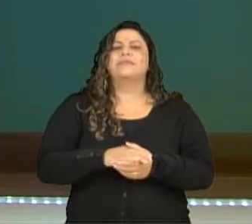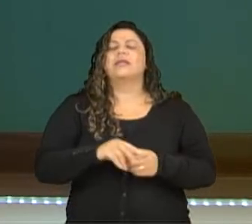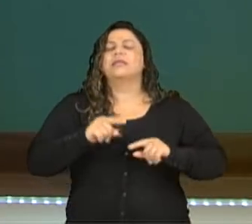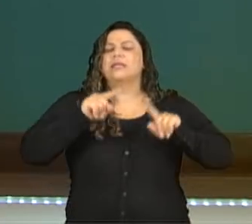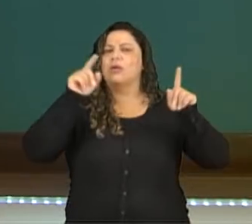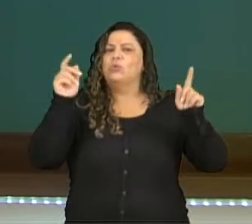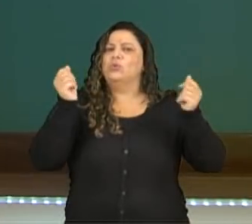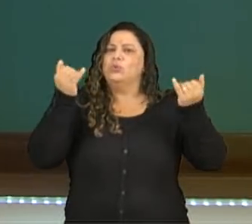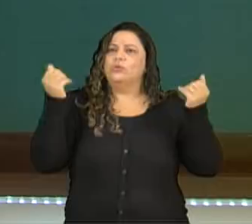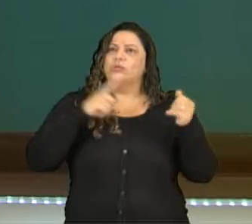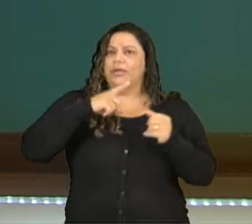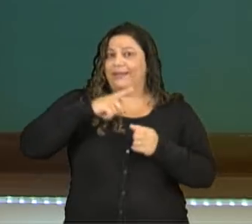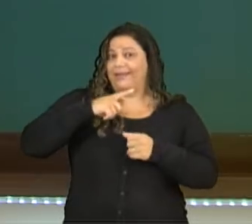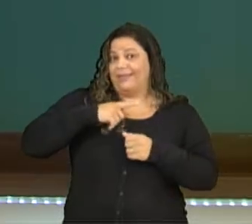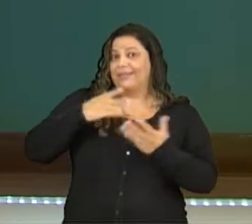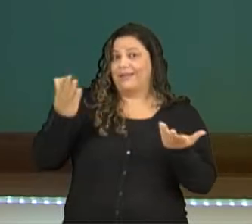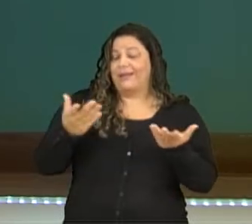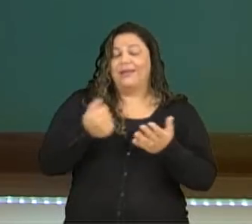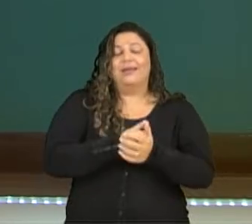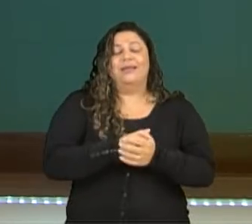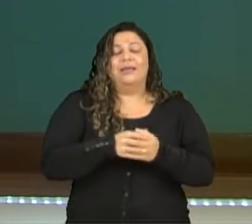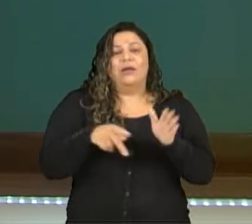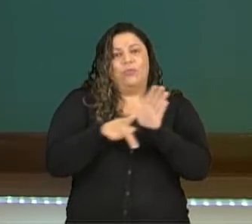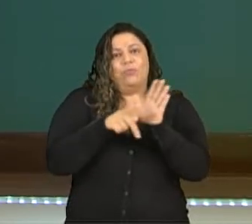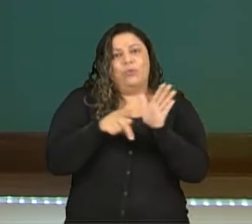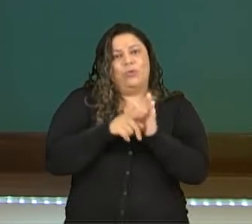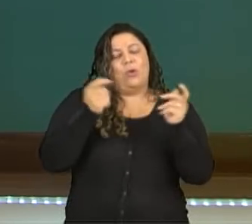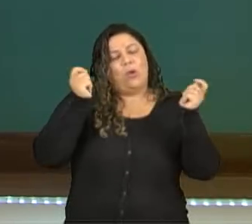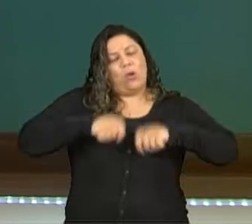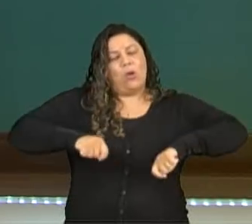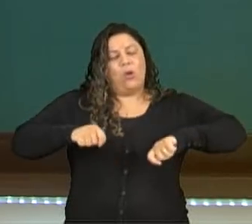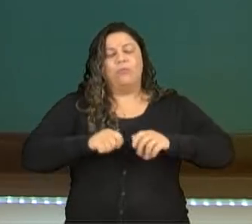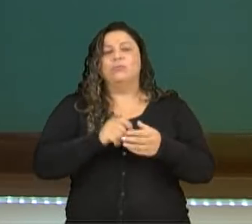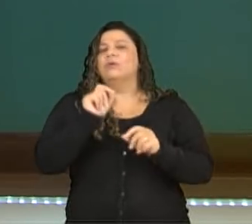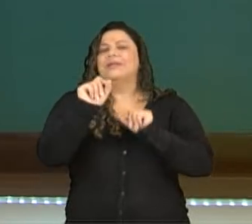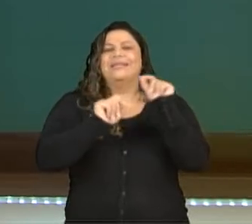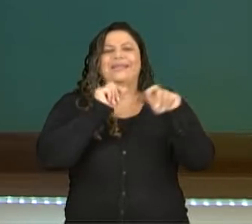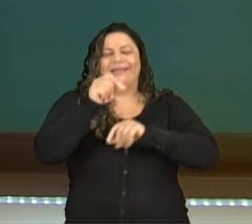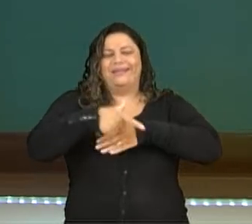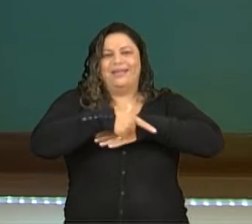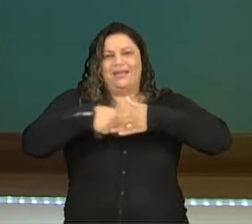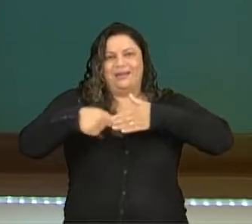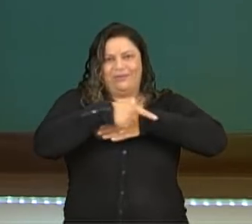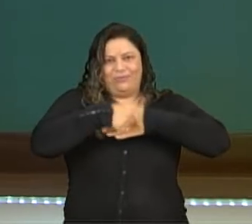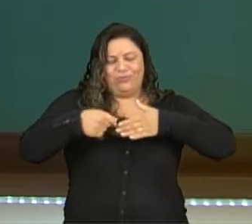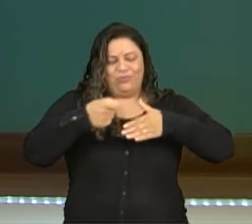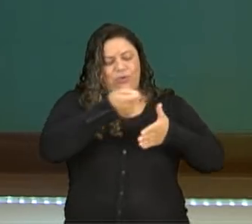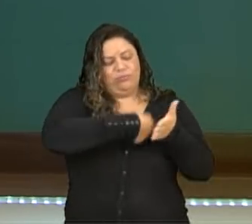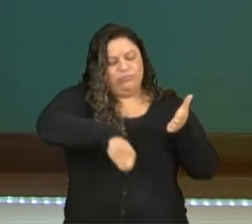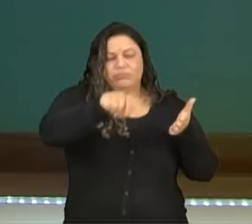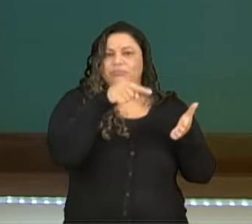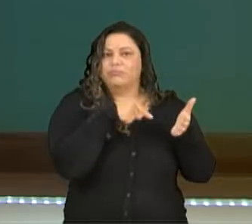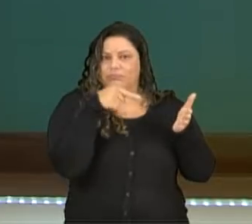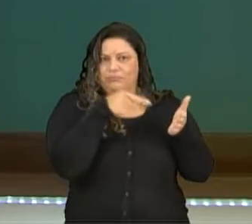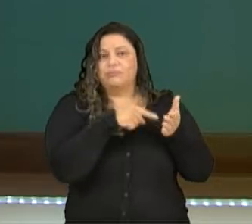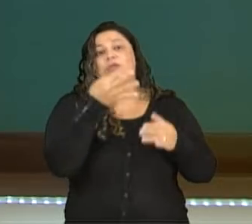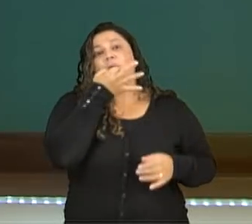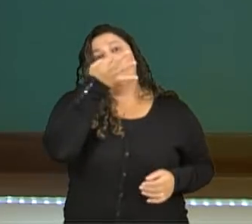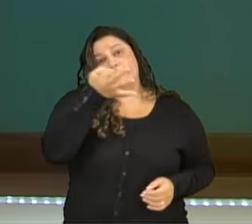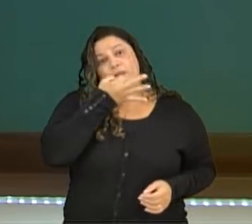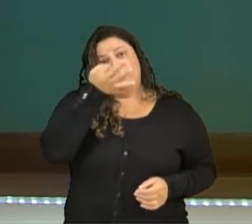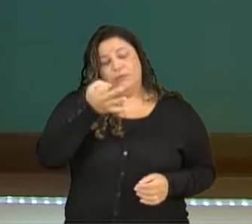dados, a assinatura, né, do autor da reportagem, há opiniões